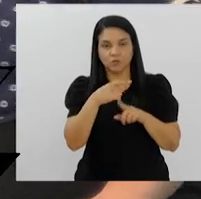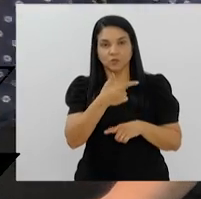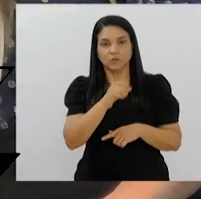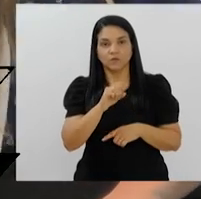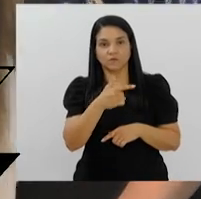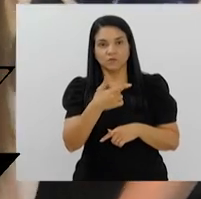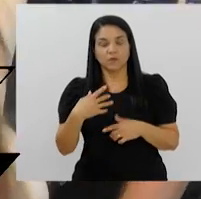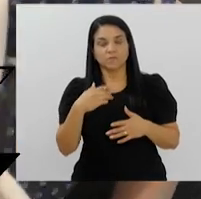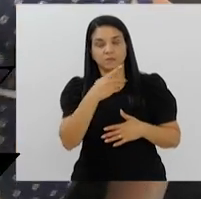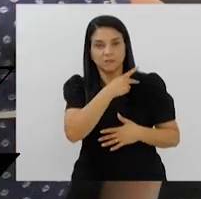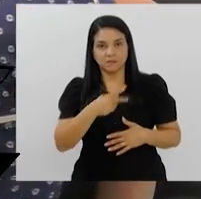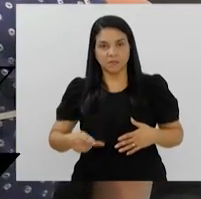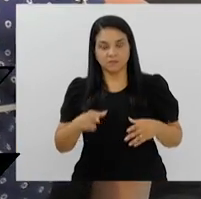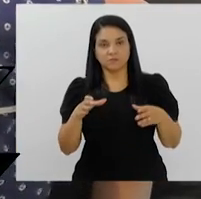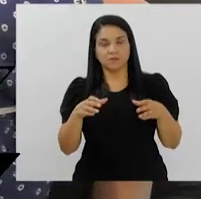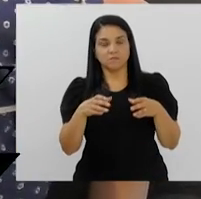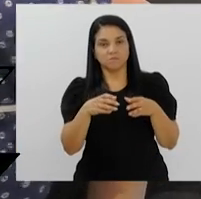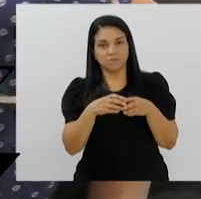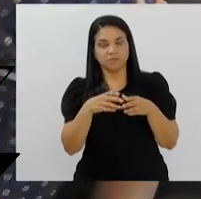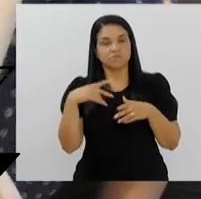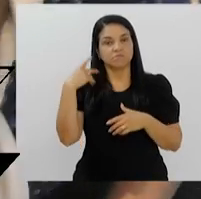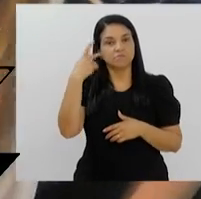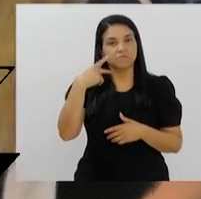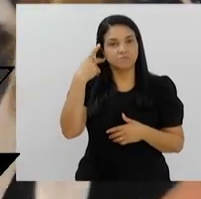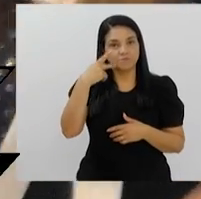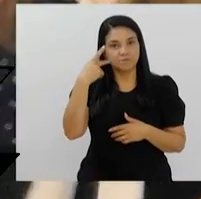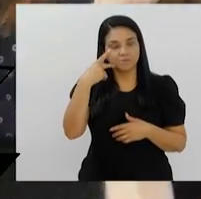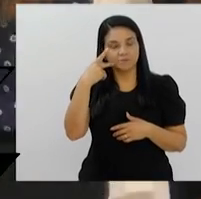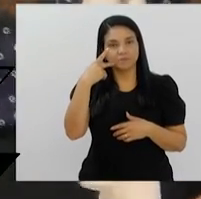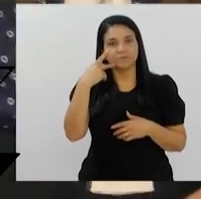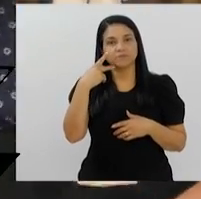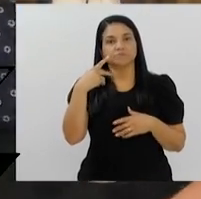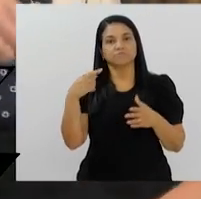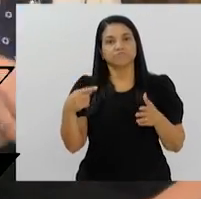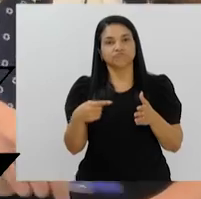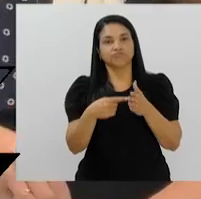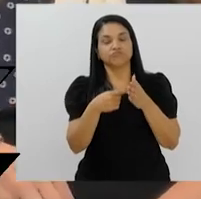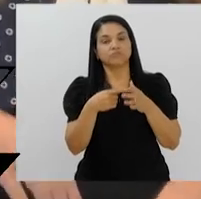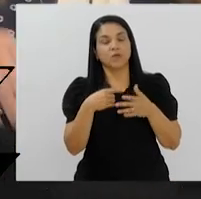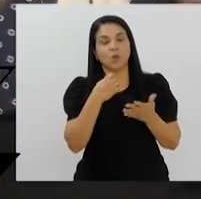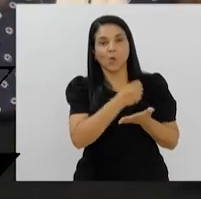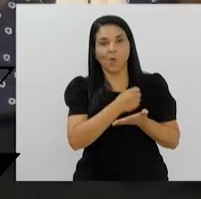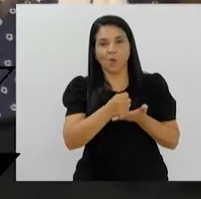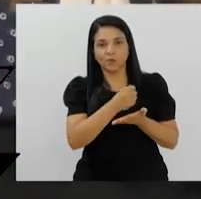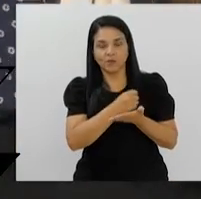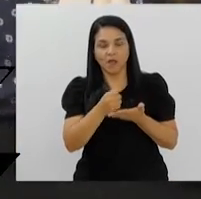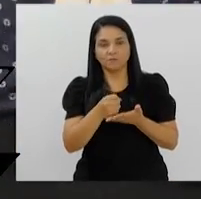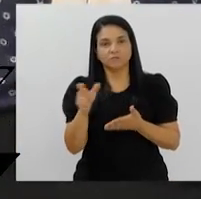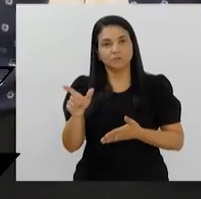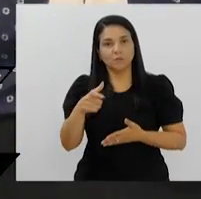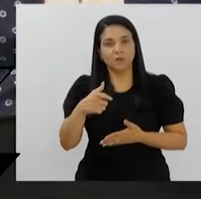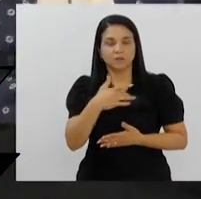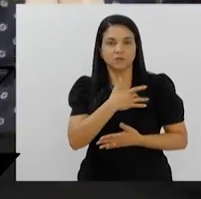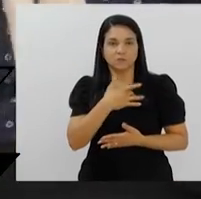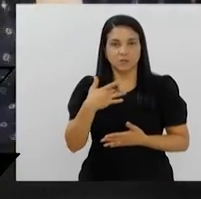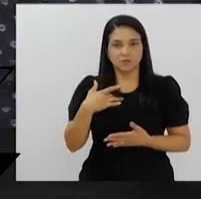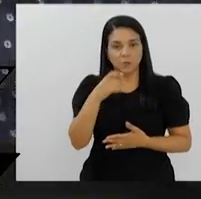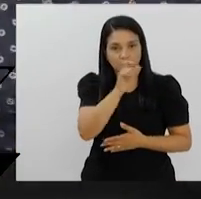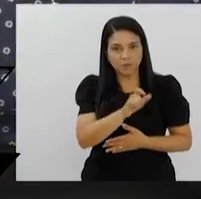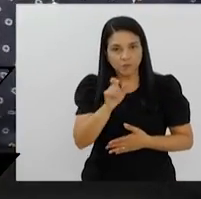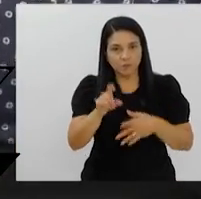comissão parlamentar de inquérito destinada a apurar o descumprimento dos contratos de planos de saúde com as pessoas com